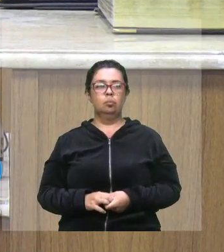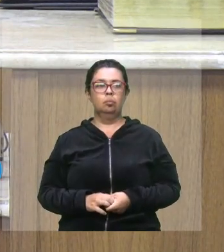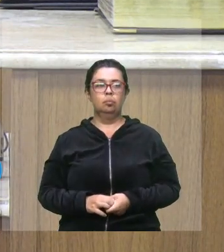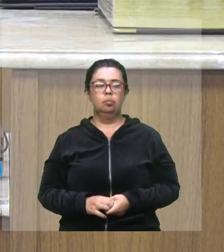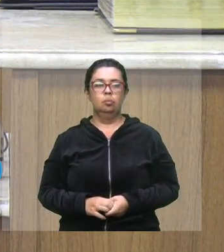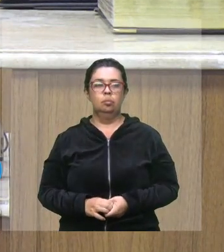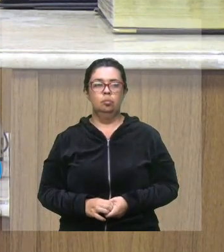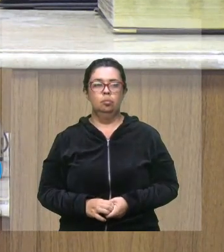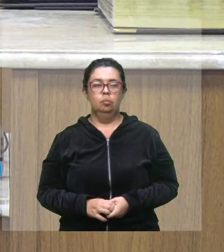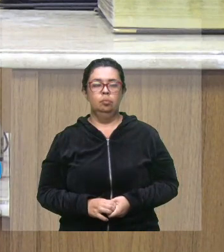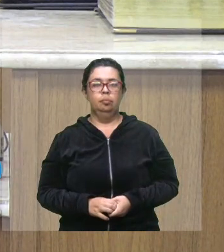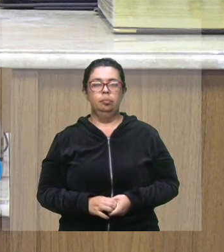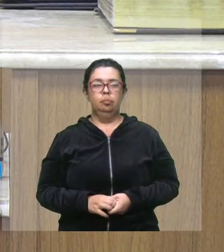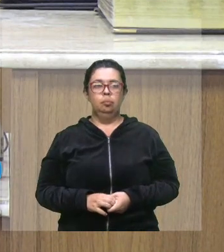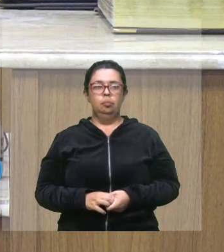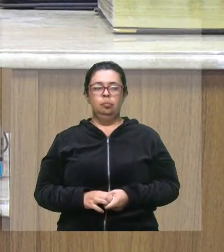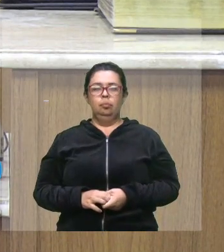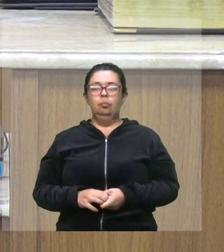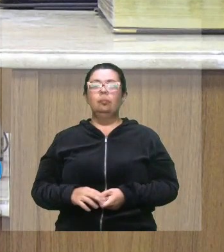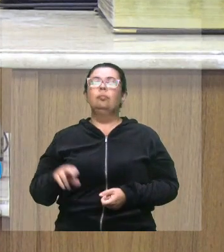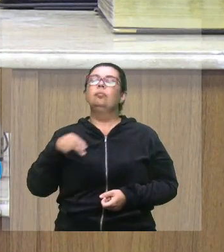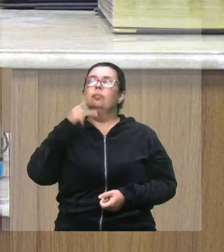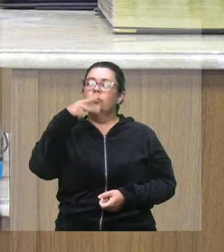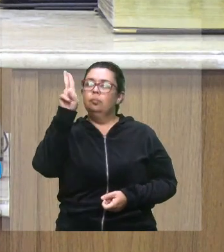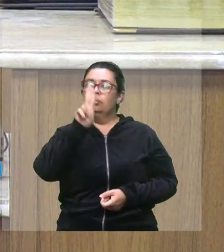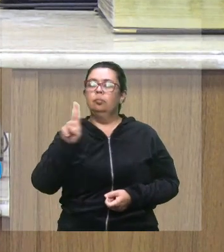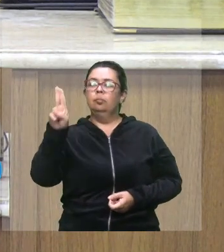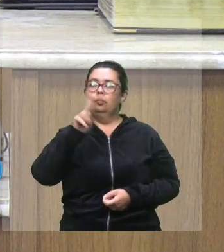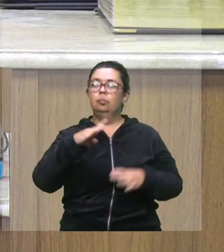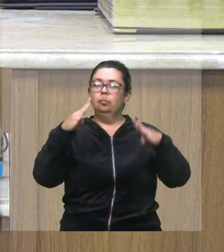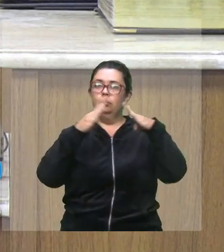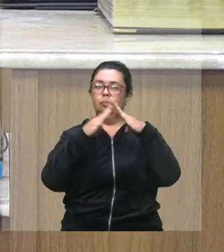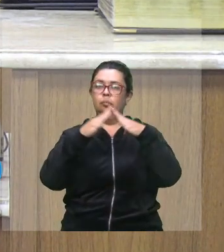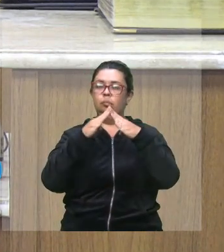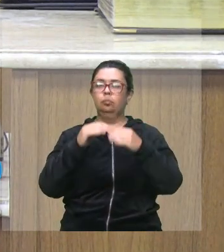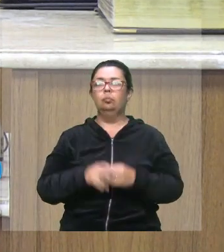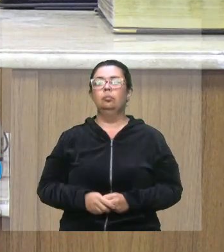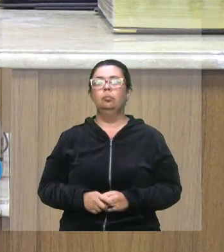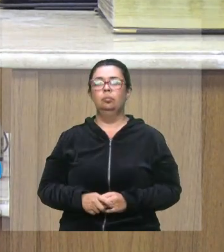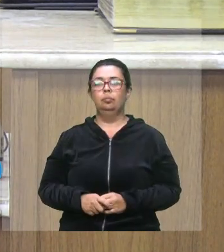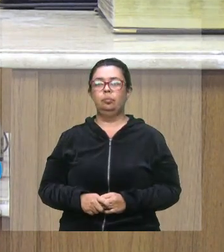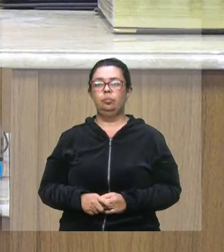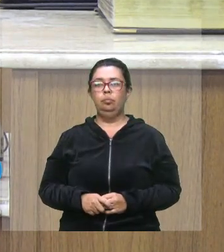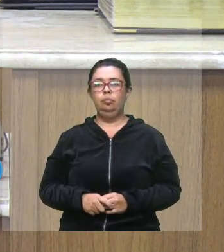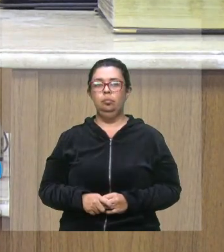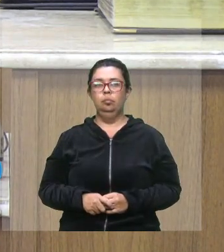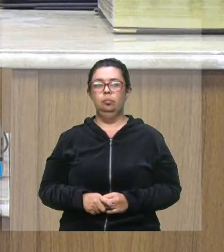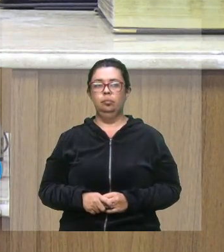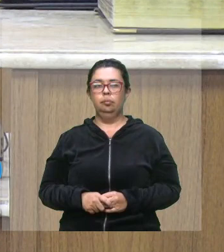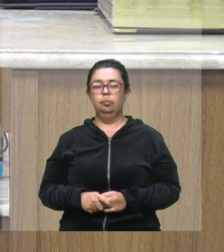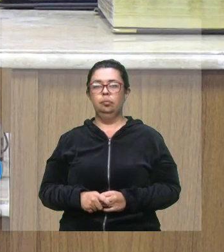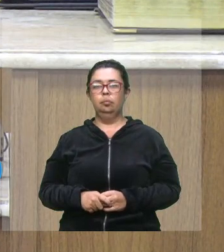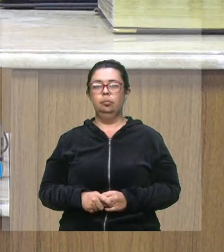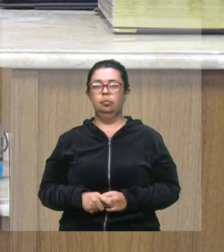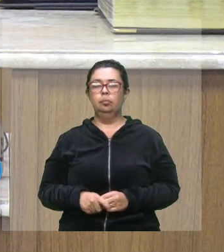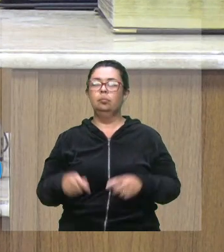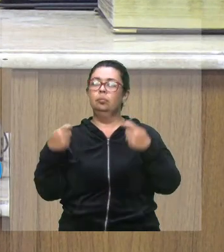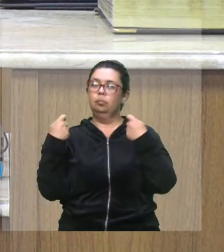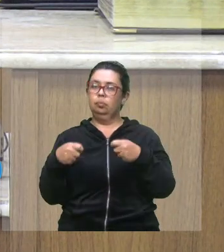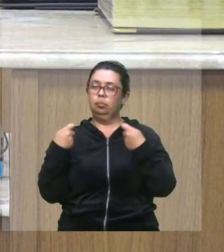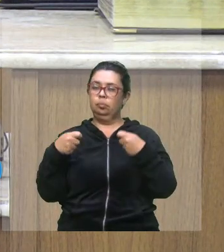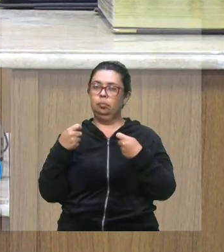que autoriza o uso de imóvel pertencente ao município para servidão de passagem